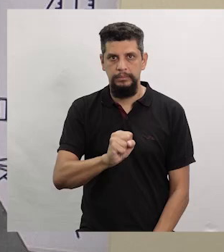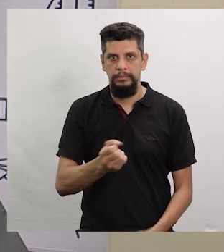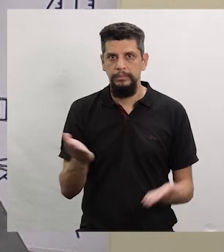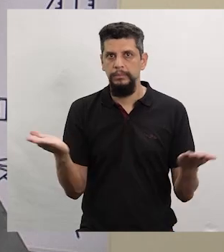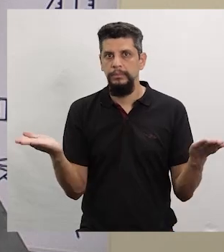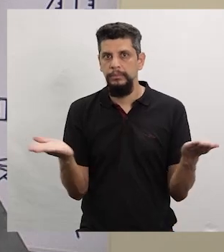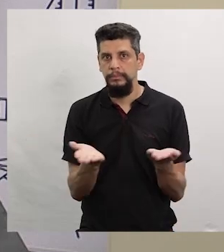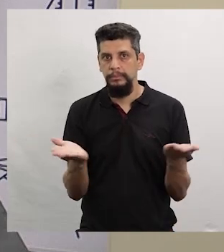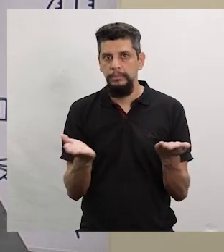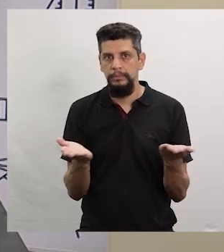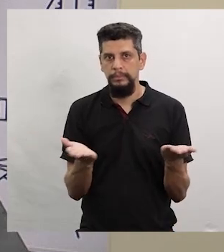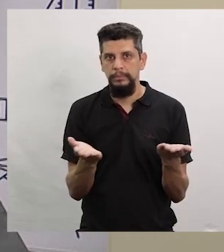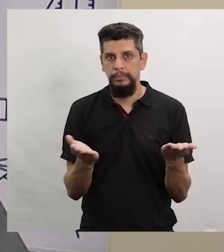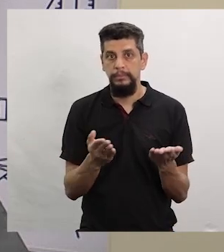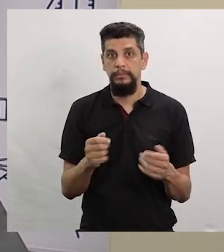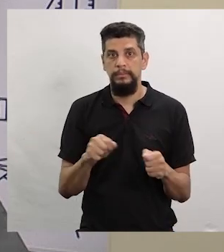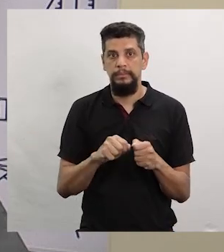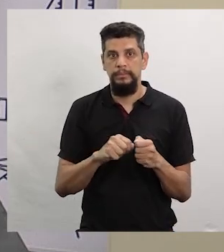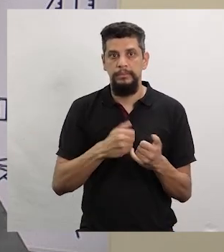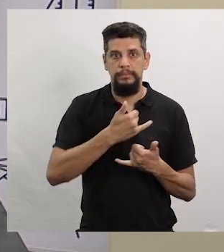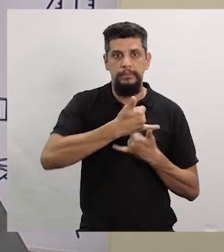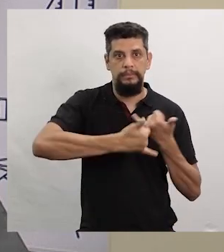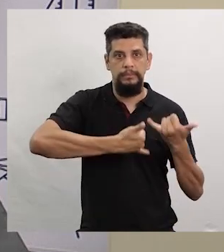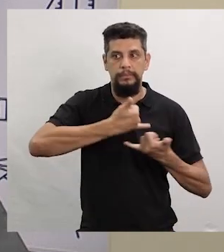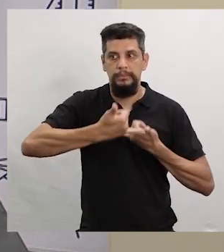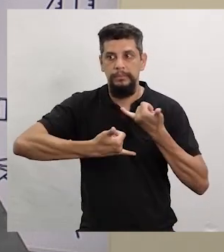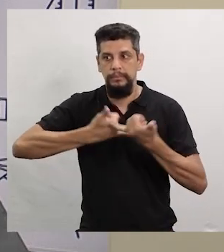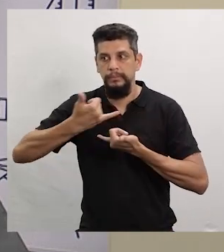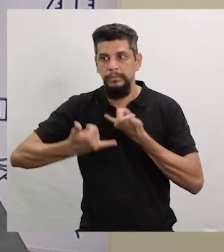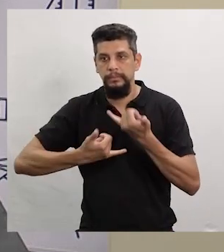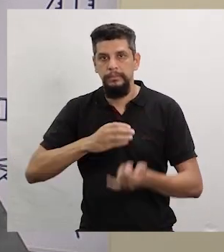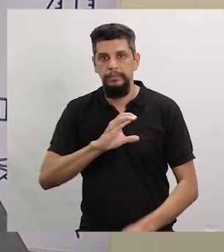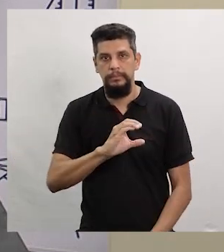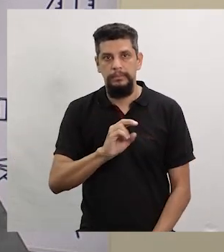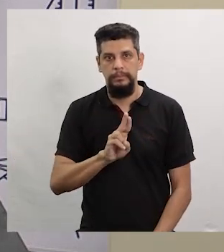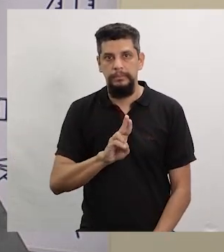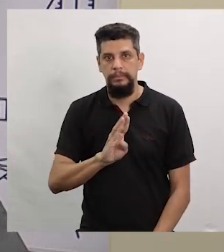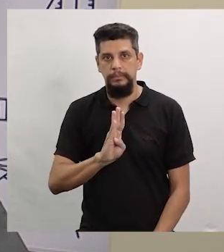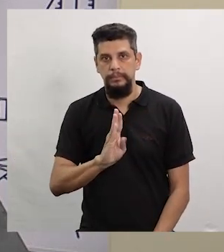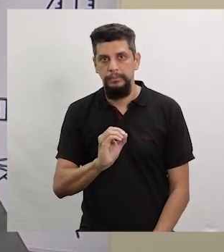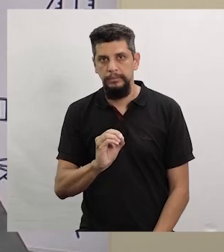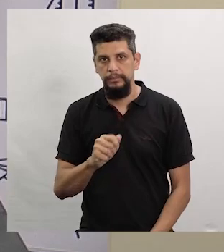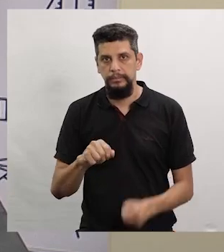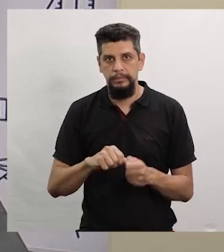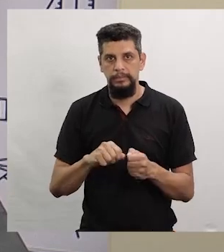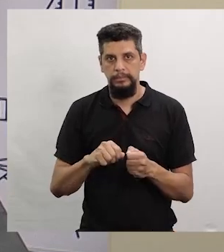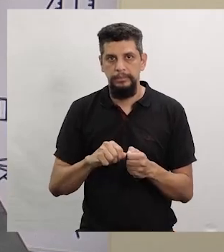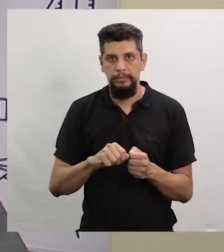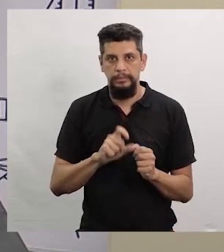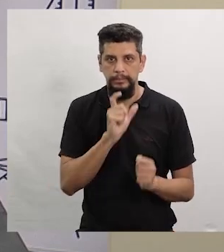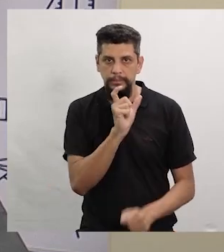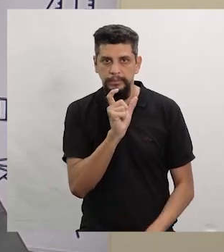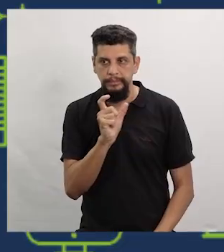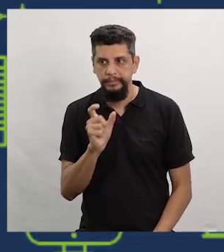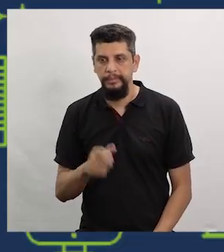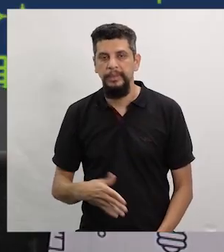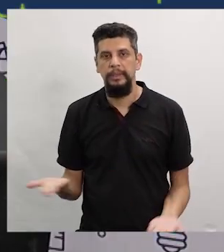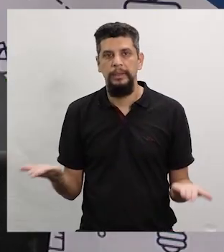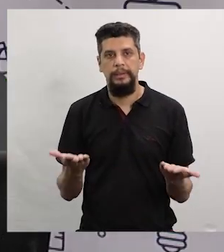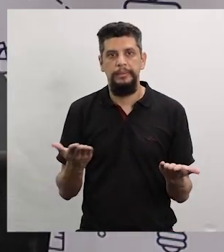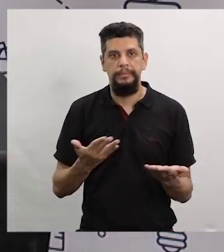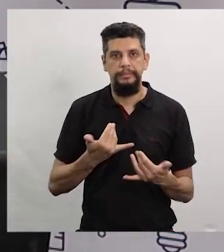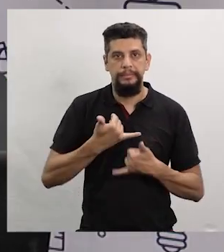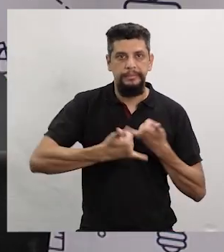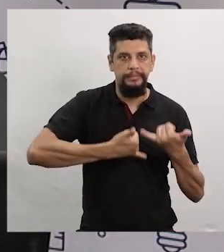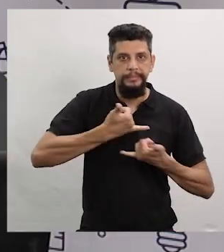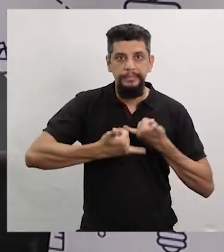s agora nós vamos fazer a brincadeira do cubo para formar essas palavras a gente já volta então